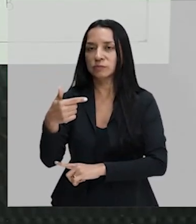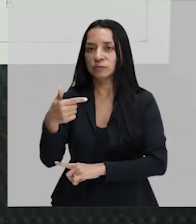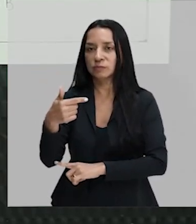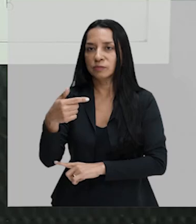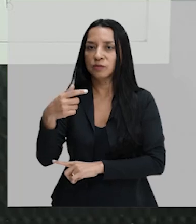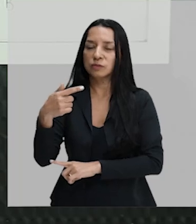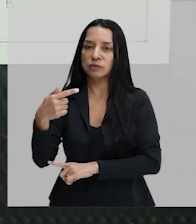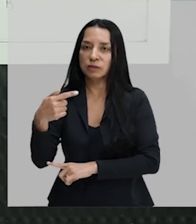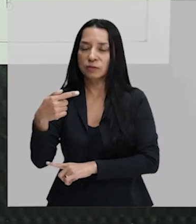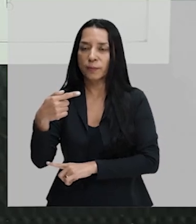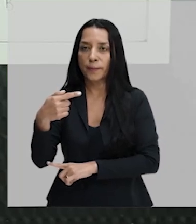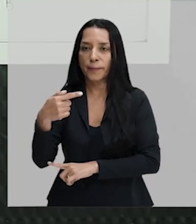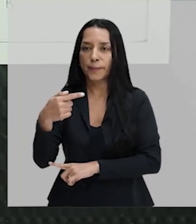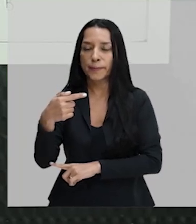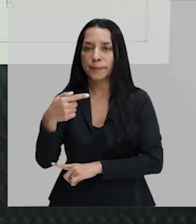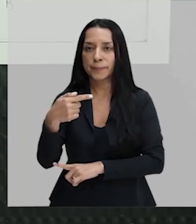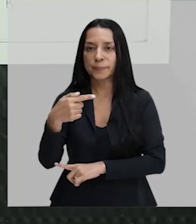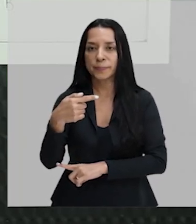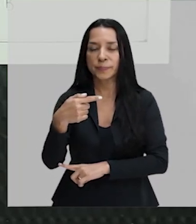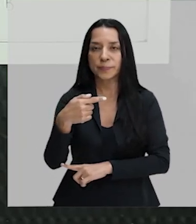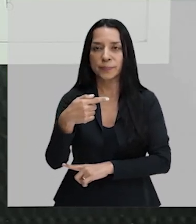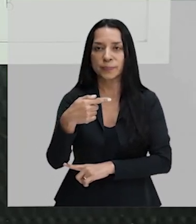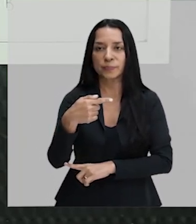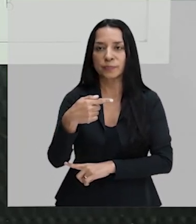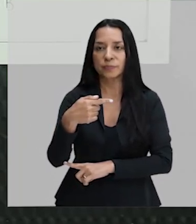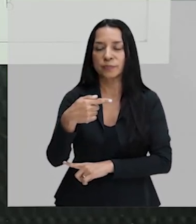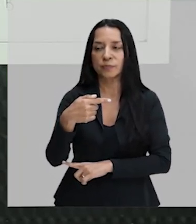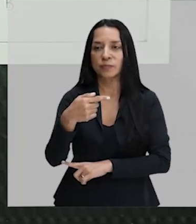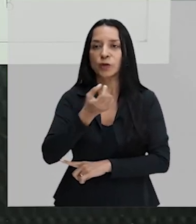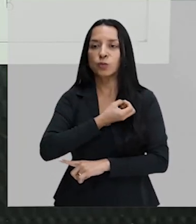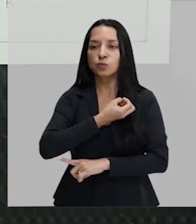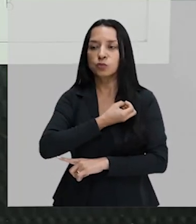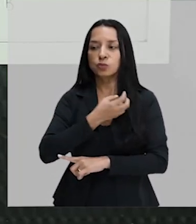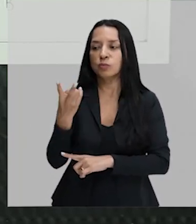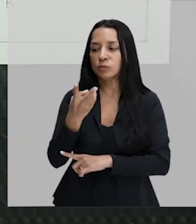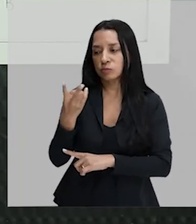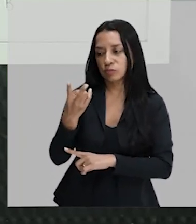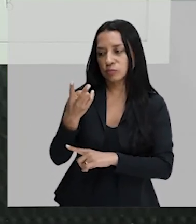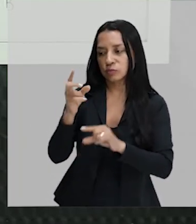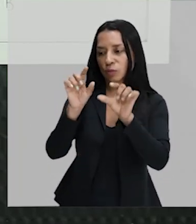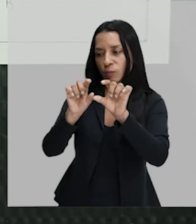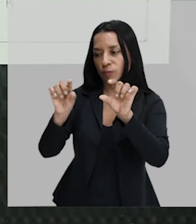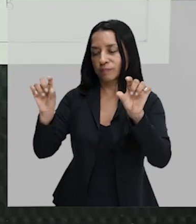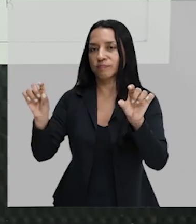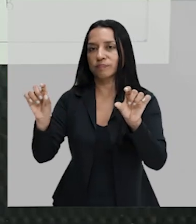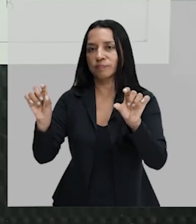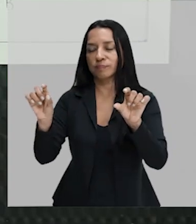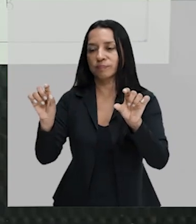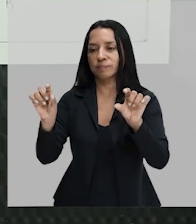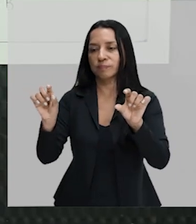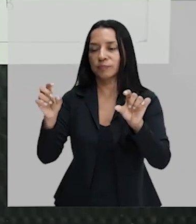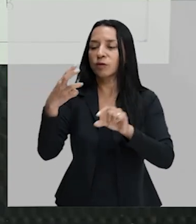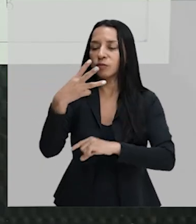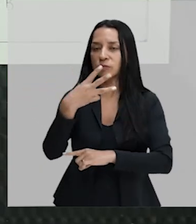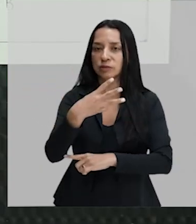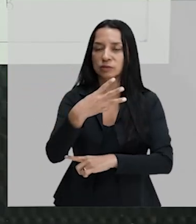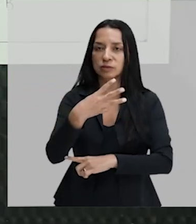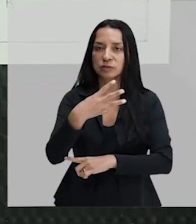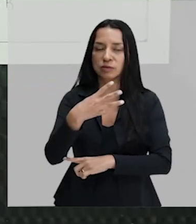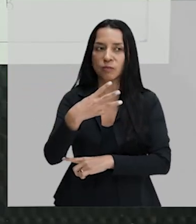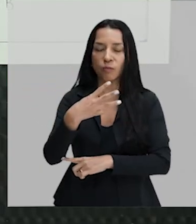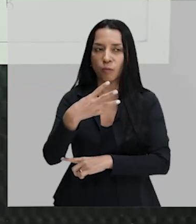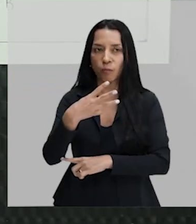com o 7, ó, que são os elementos da mesma posição. Ó. Vou somar o 3,